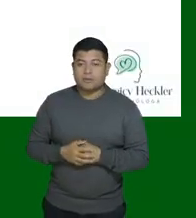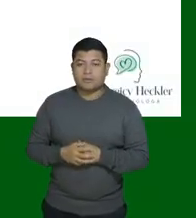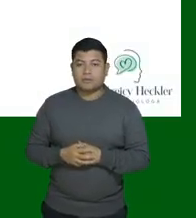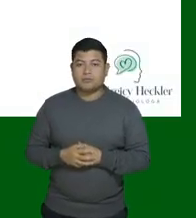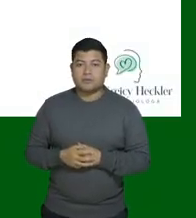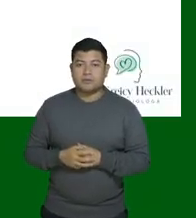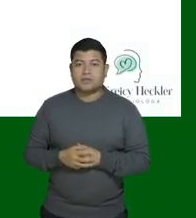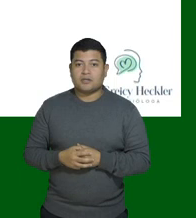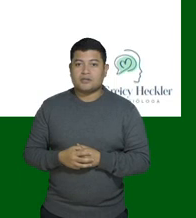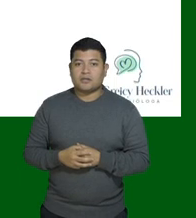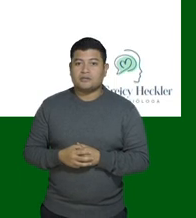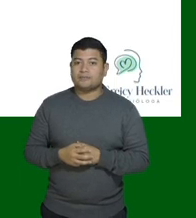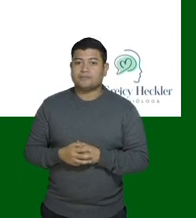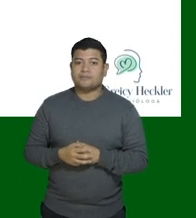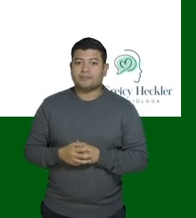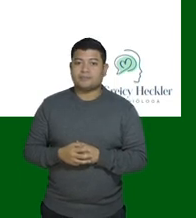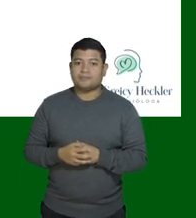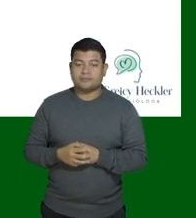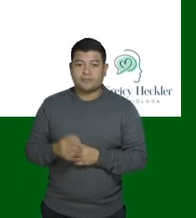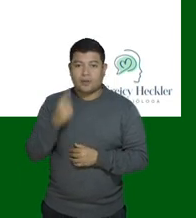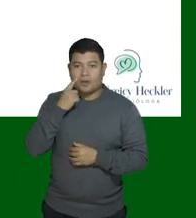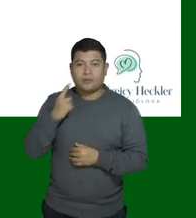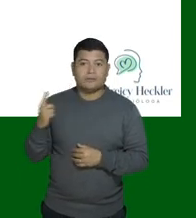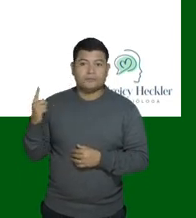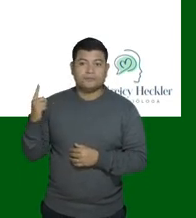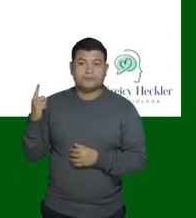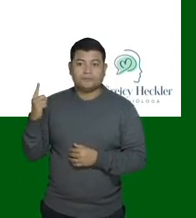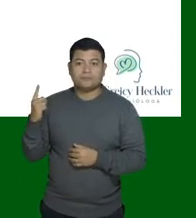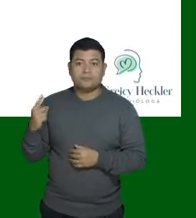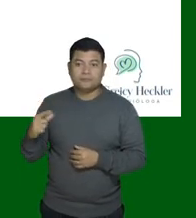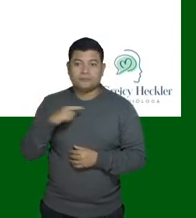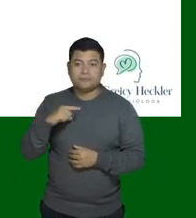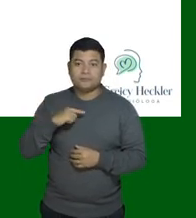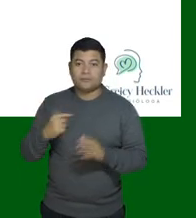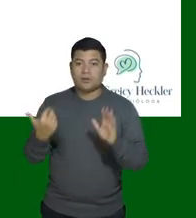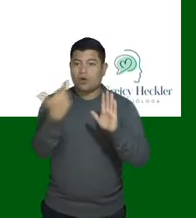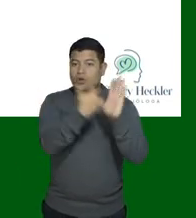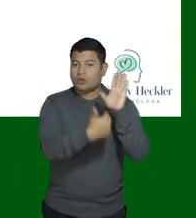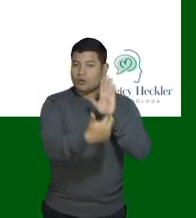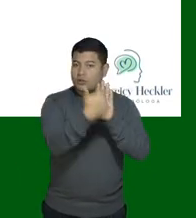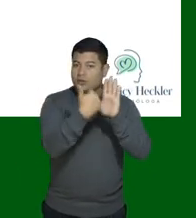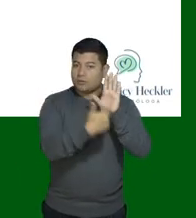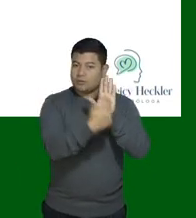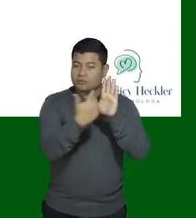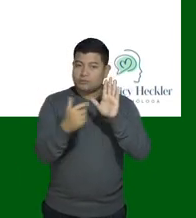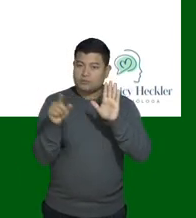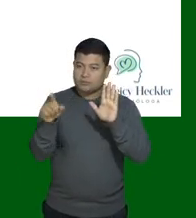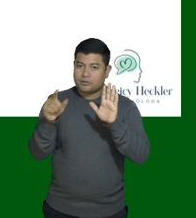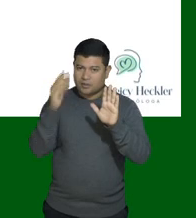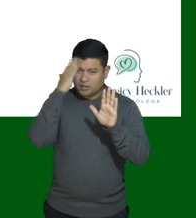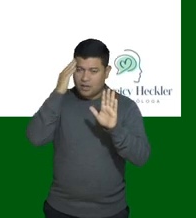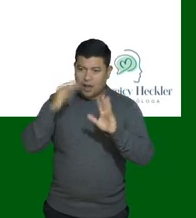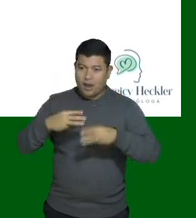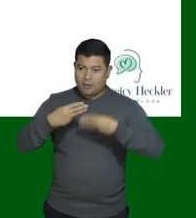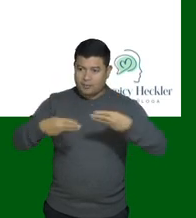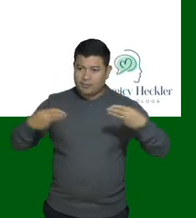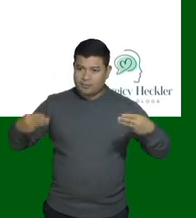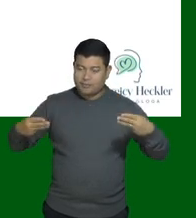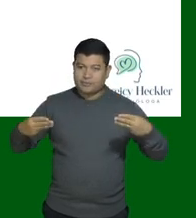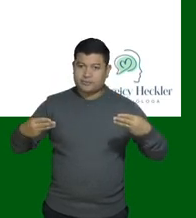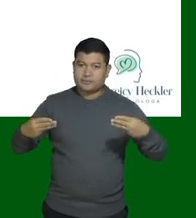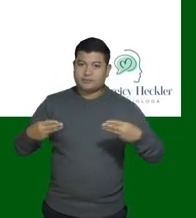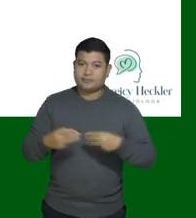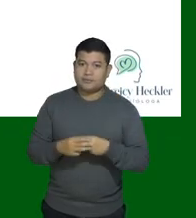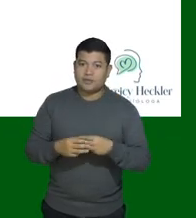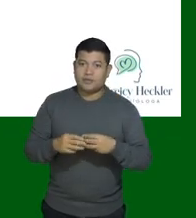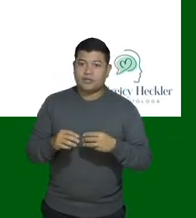Aqui é uma outra situação em que a gente tem o símbolo. Qual é a figura ali? Macarrão. Tirando o rão, o que,